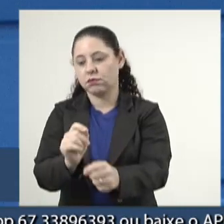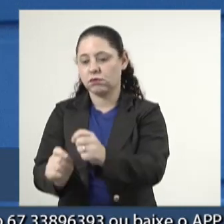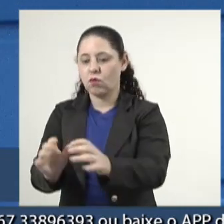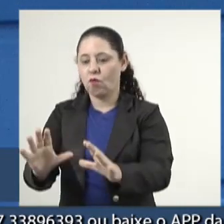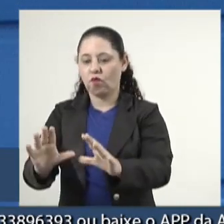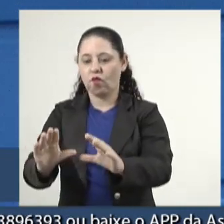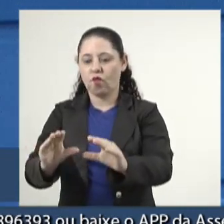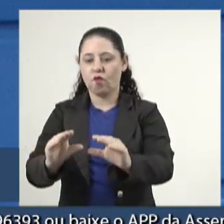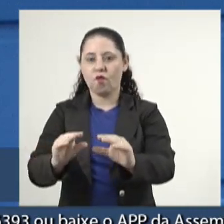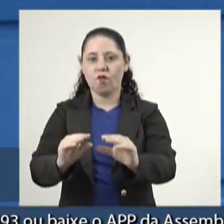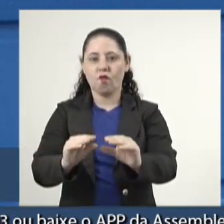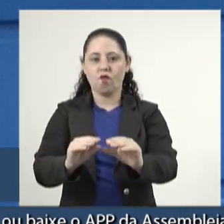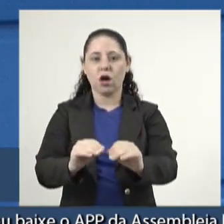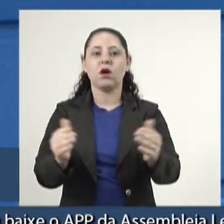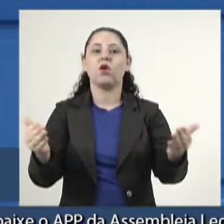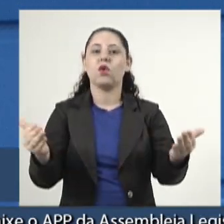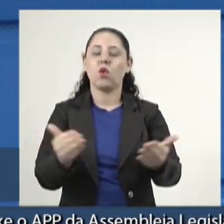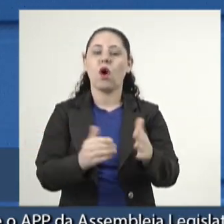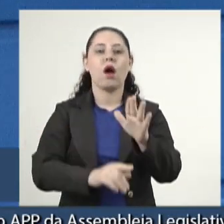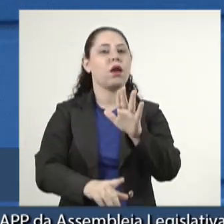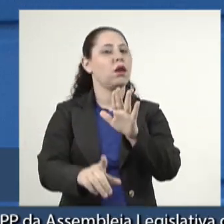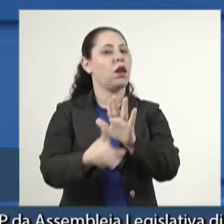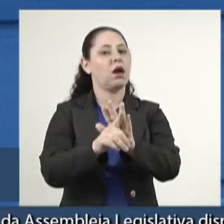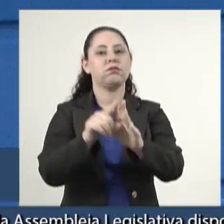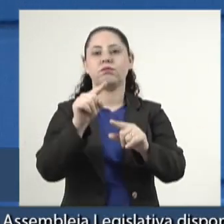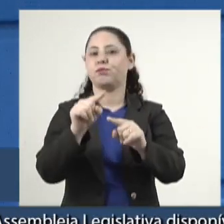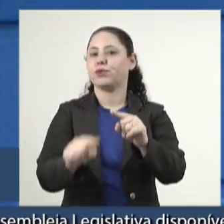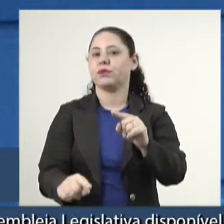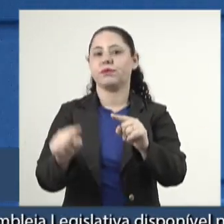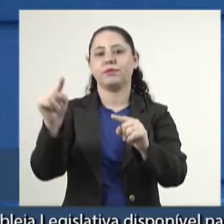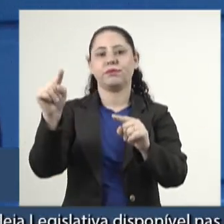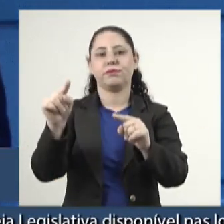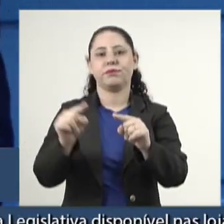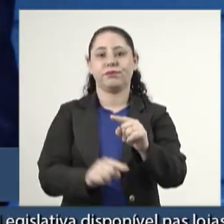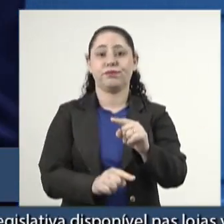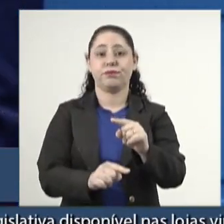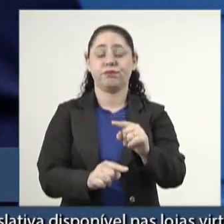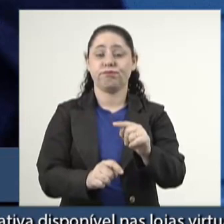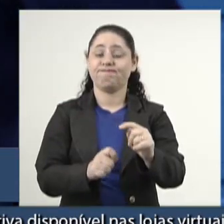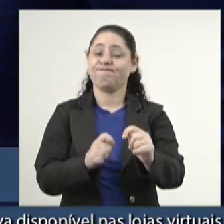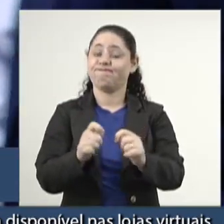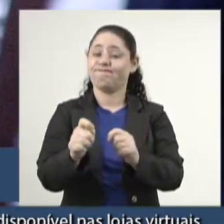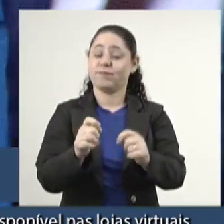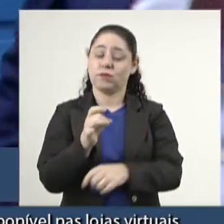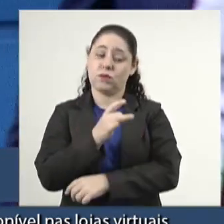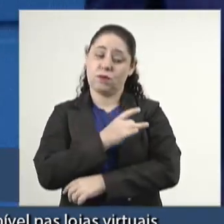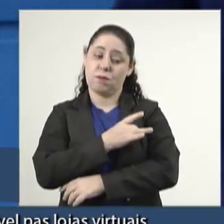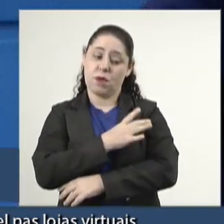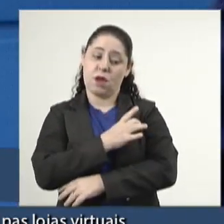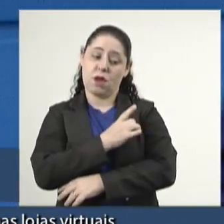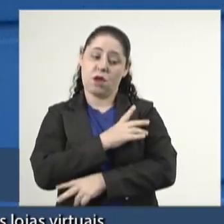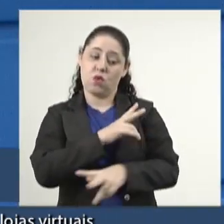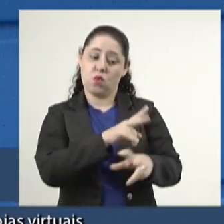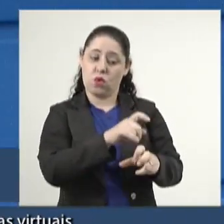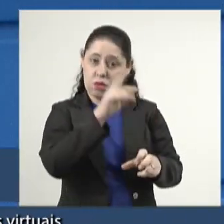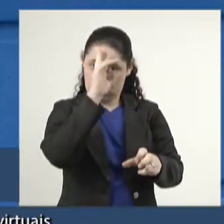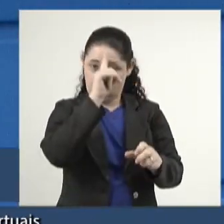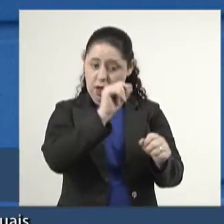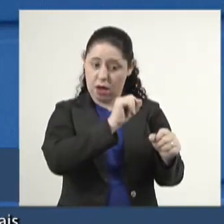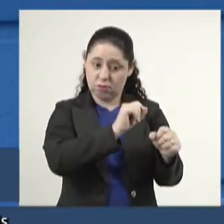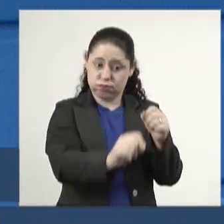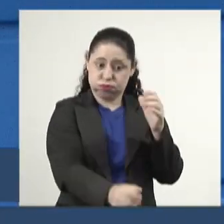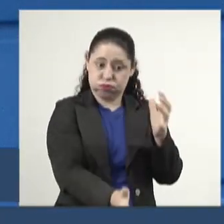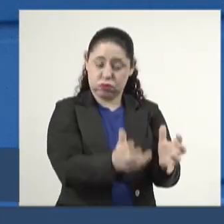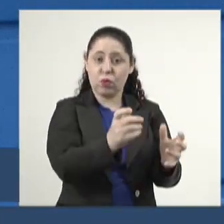diminuindo a massa. E hoje a legislação ambiental é tão restritiva e o medo do fazendeiro de tocar fogo quando